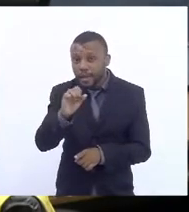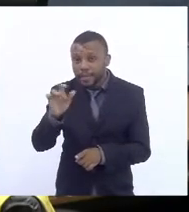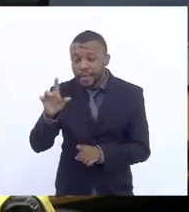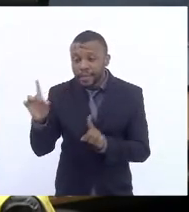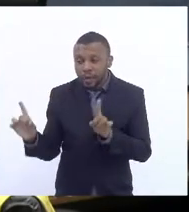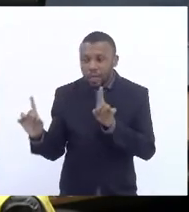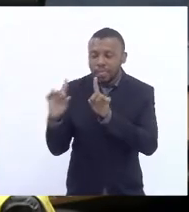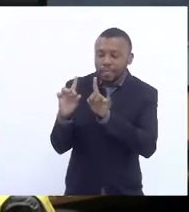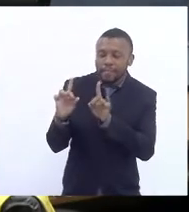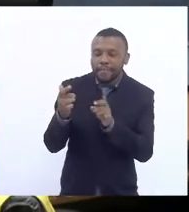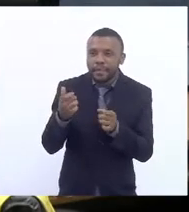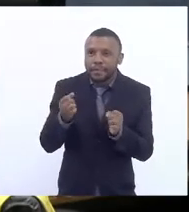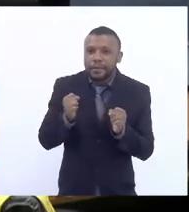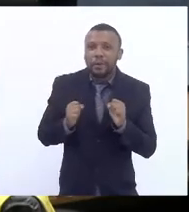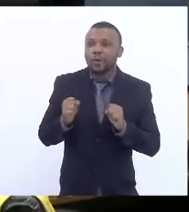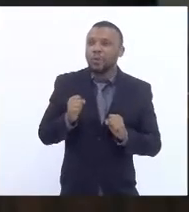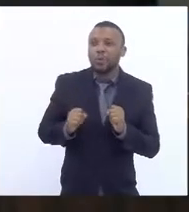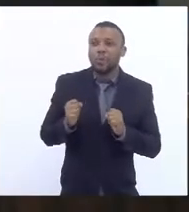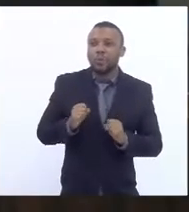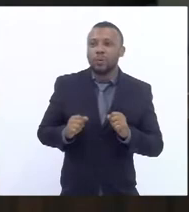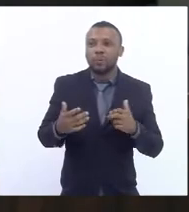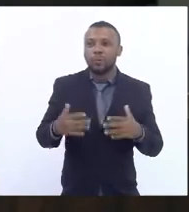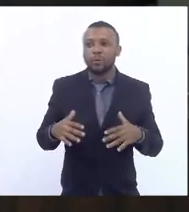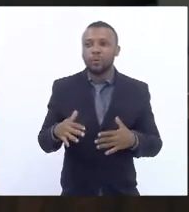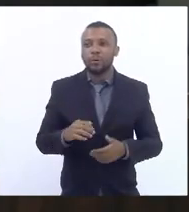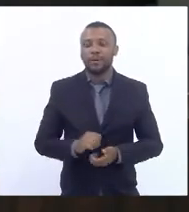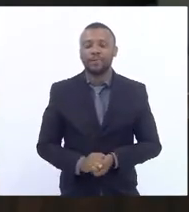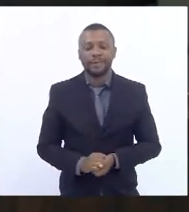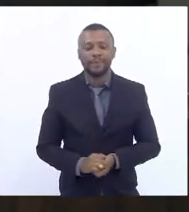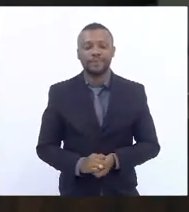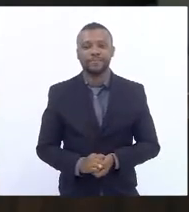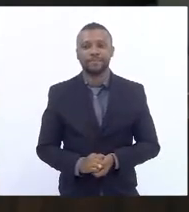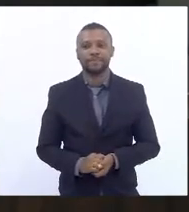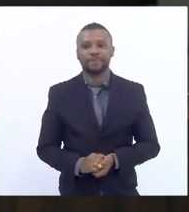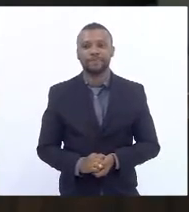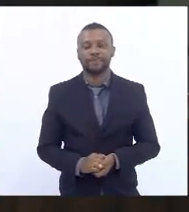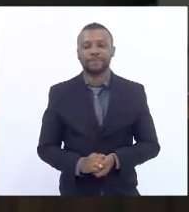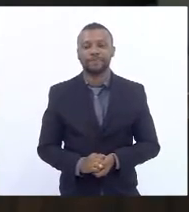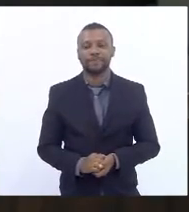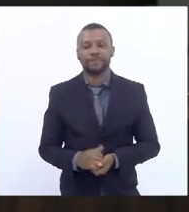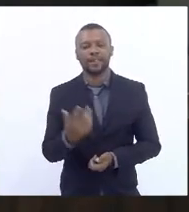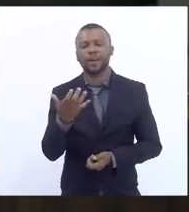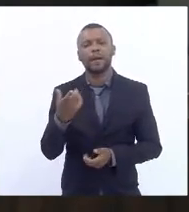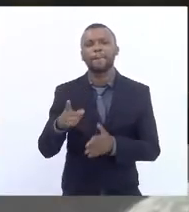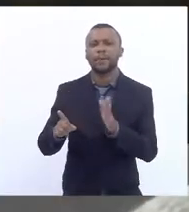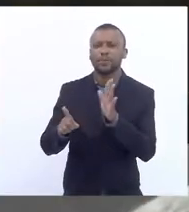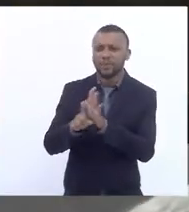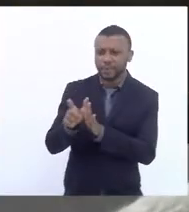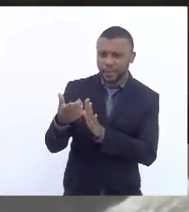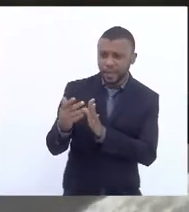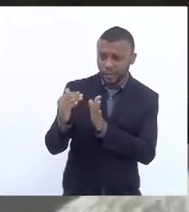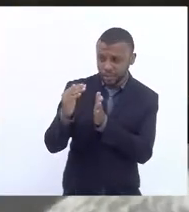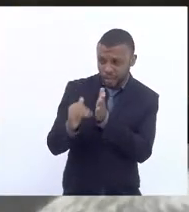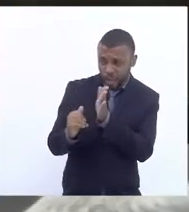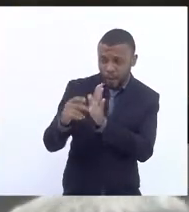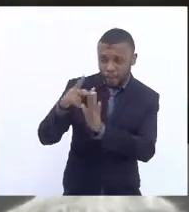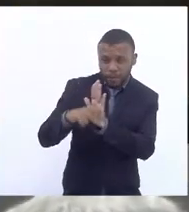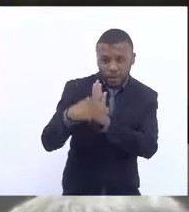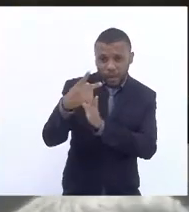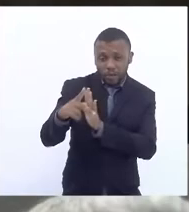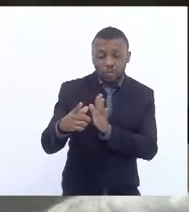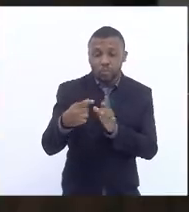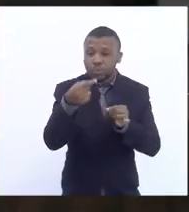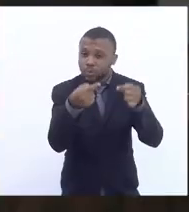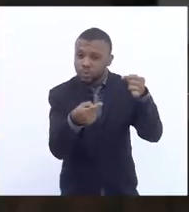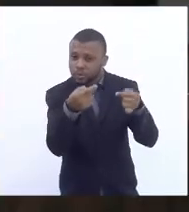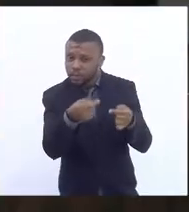ansioso. E aí? Presidente! Eu ia perguntar se o presidente ia tirar o projeto dele mesmo da pauta.